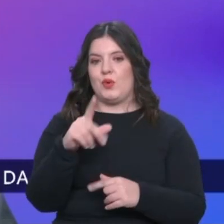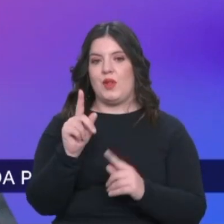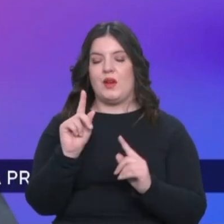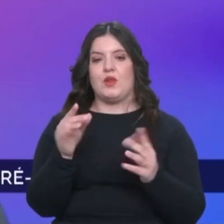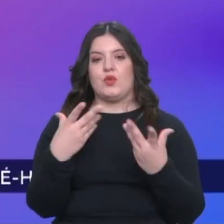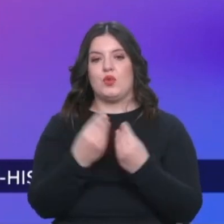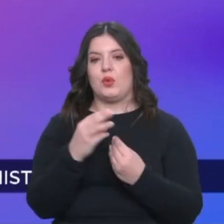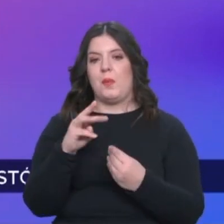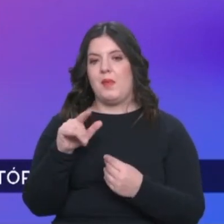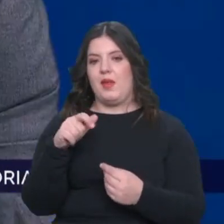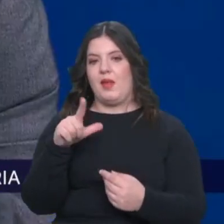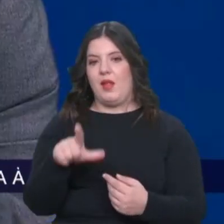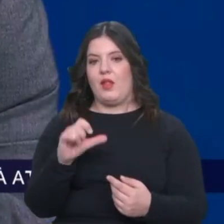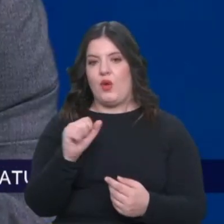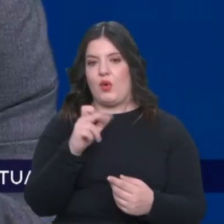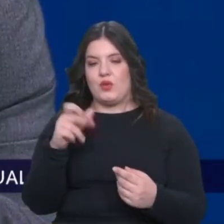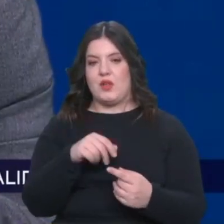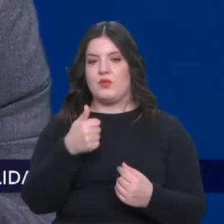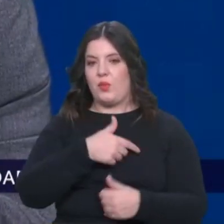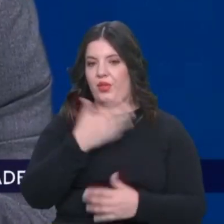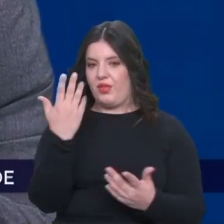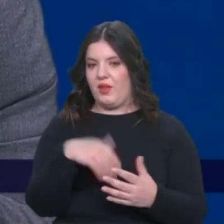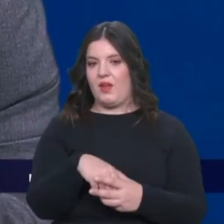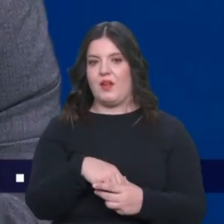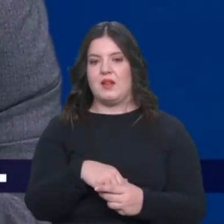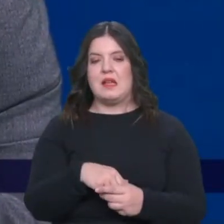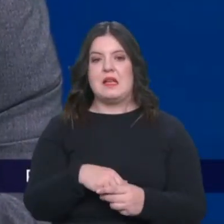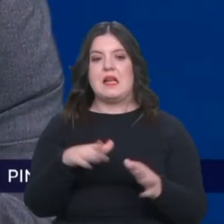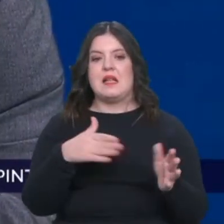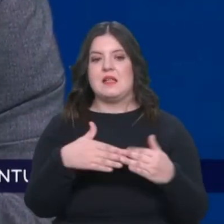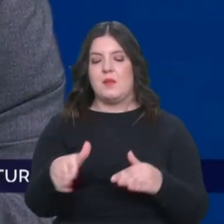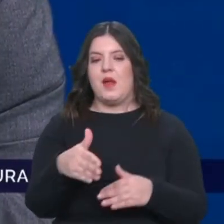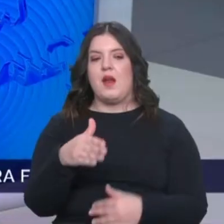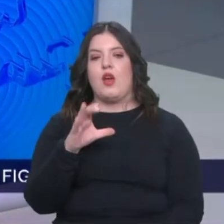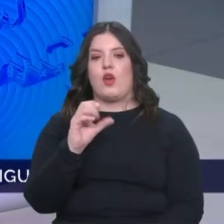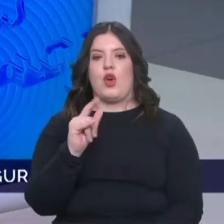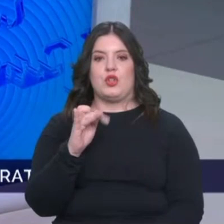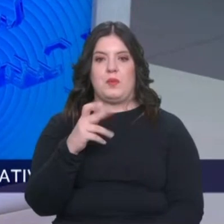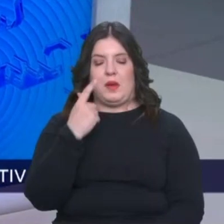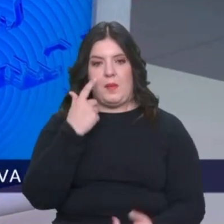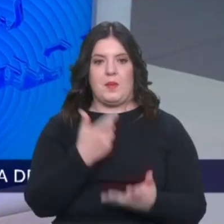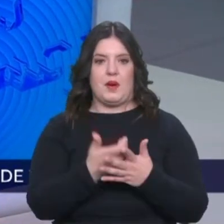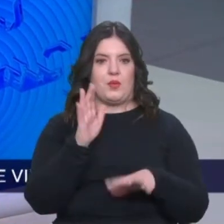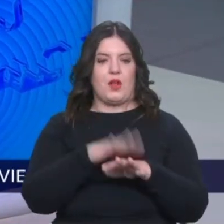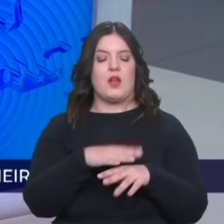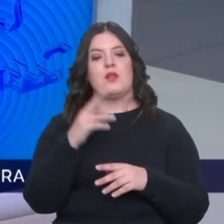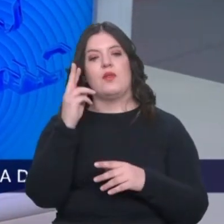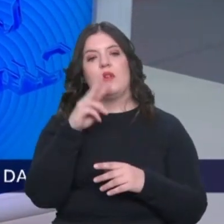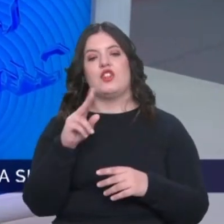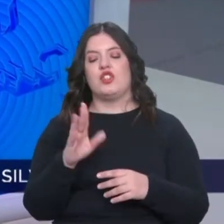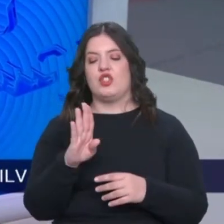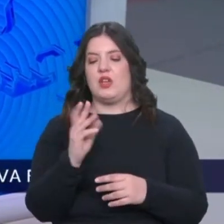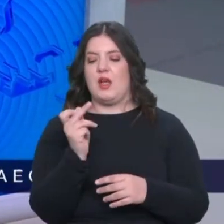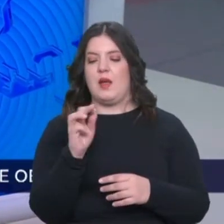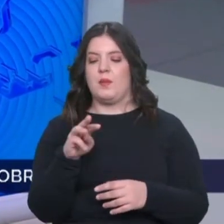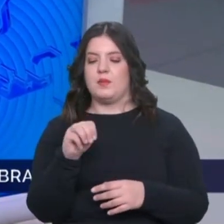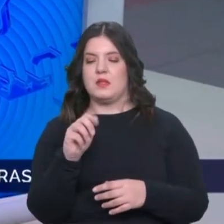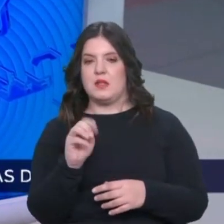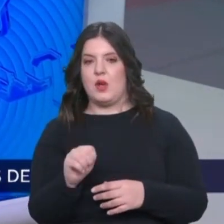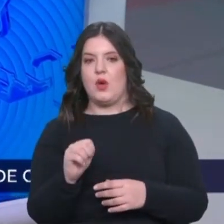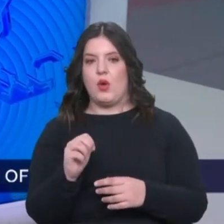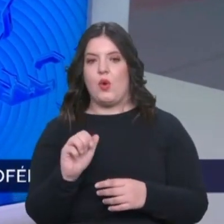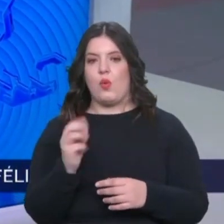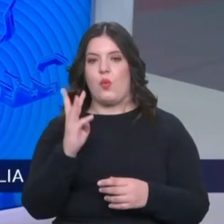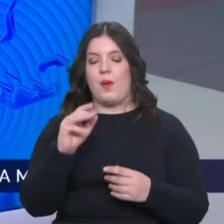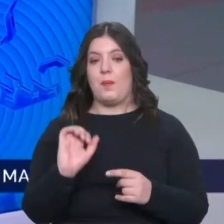Miguel Gonçalves. Olá Miguel, bom dia. Bom dia. A Semana José. Cósmica fica marcada pela visita do James Webb às primeiras galáxias,